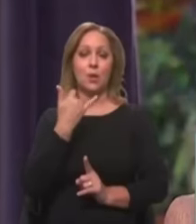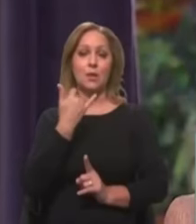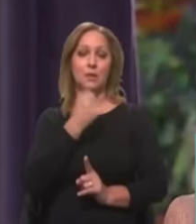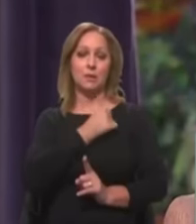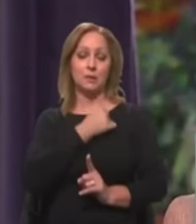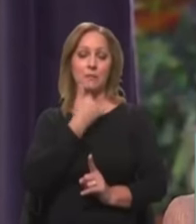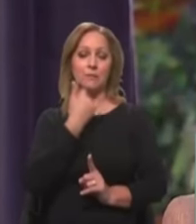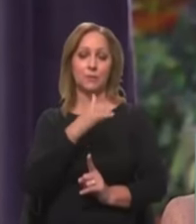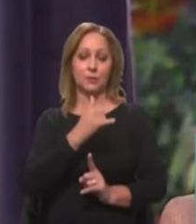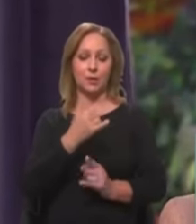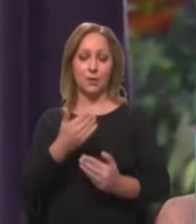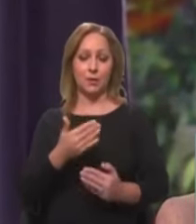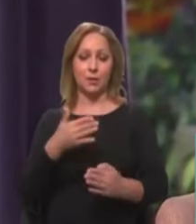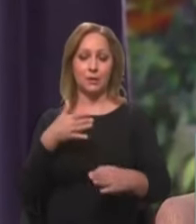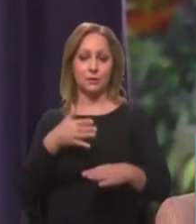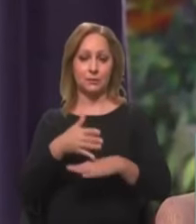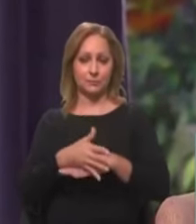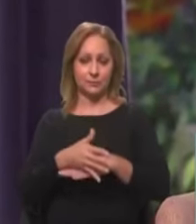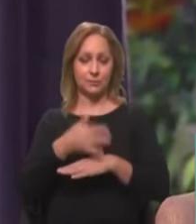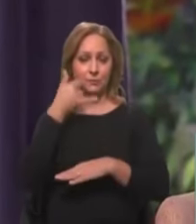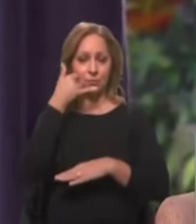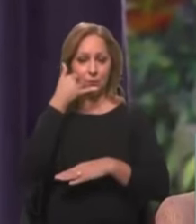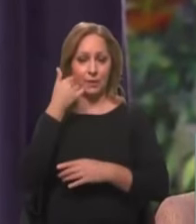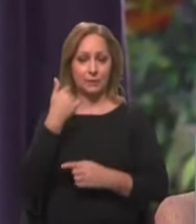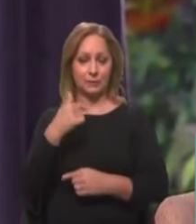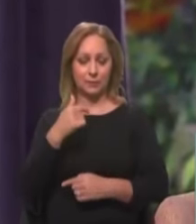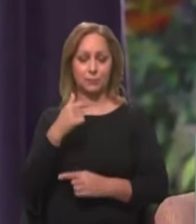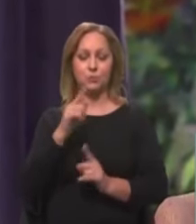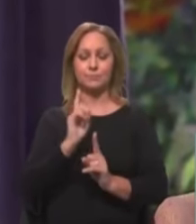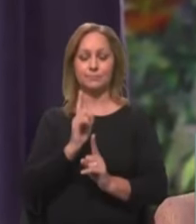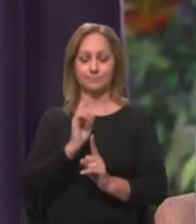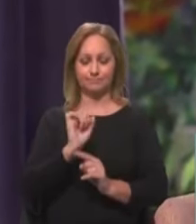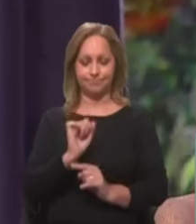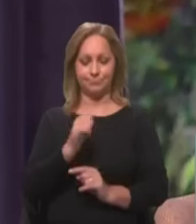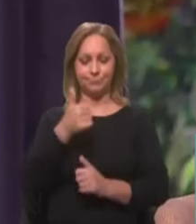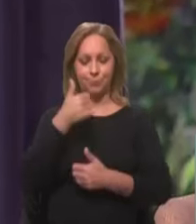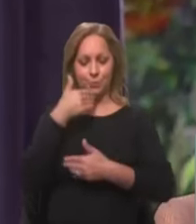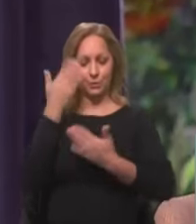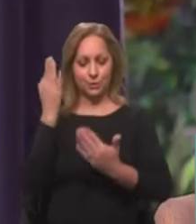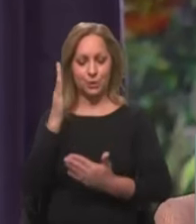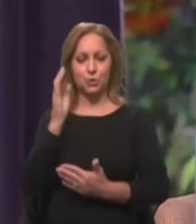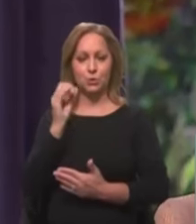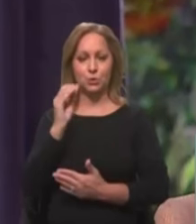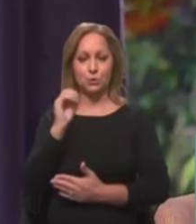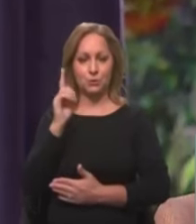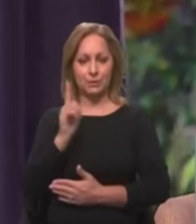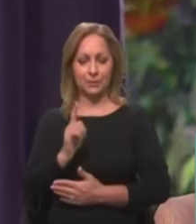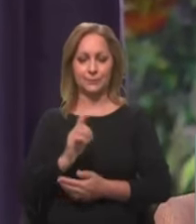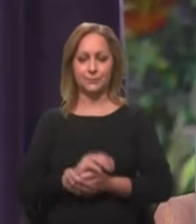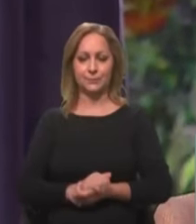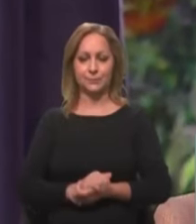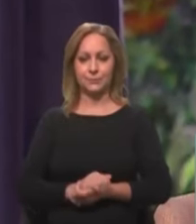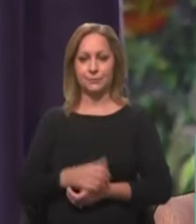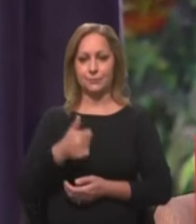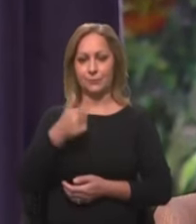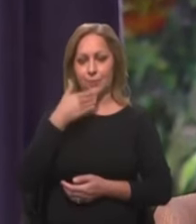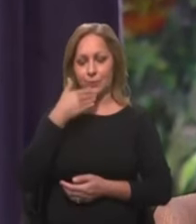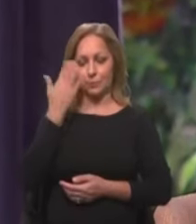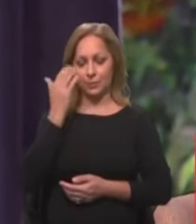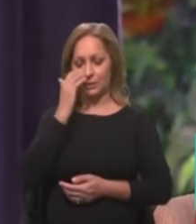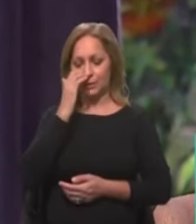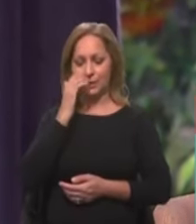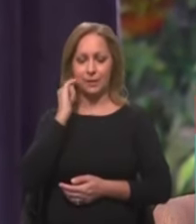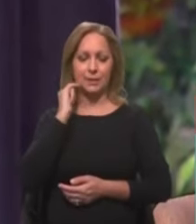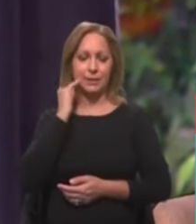exclusivo agora aqui. Ao telefone temos José Castelo Branco. Bom dia, José. Bom dia,